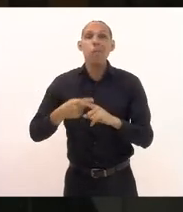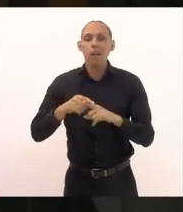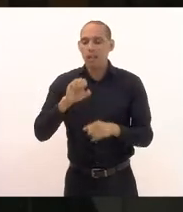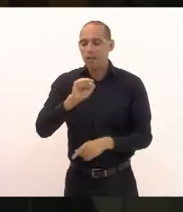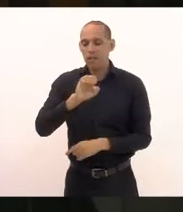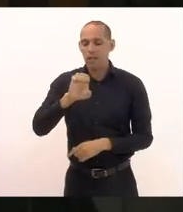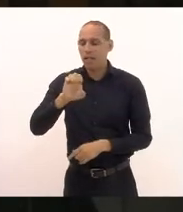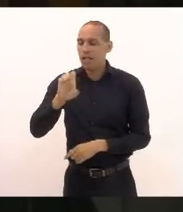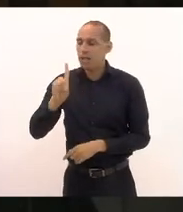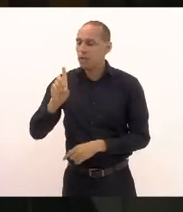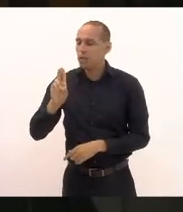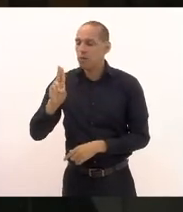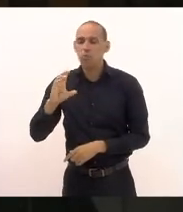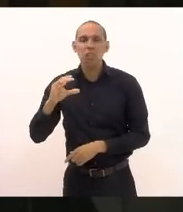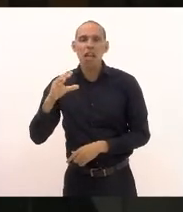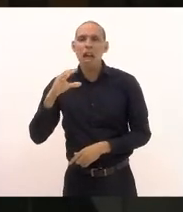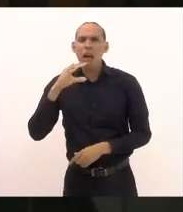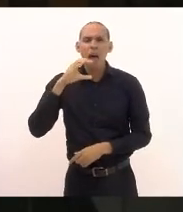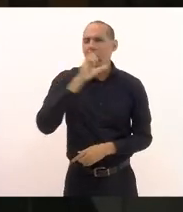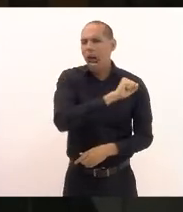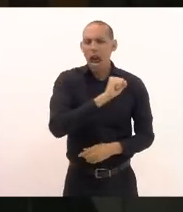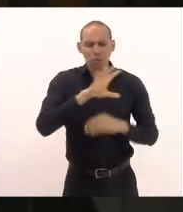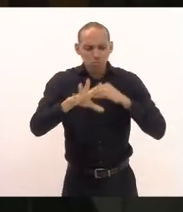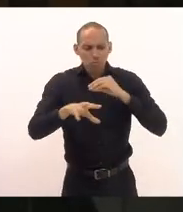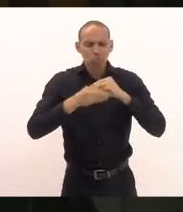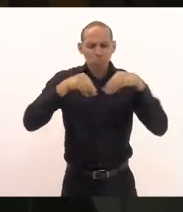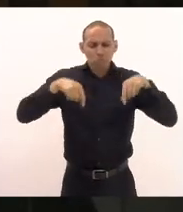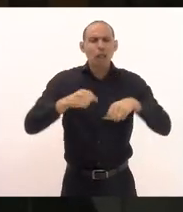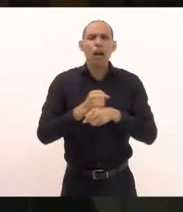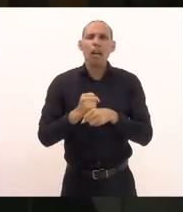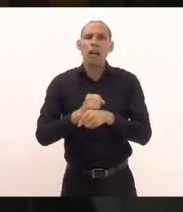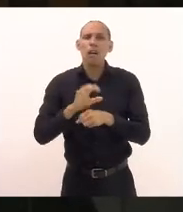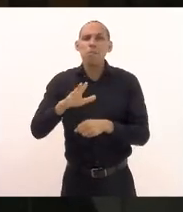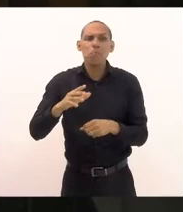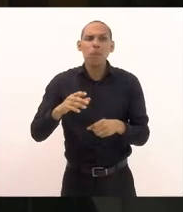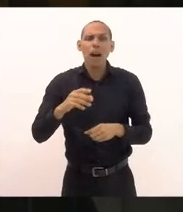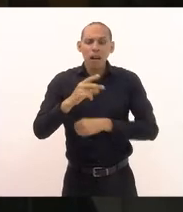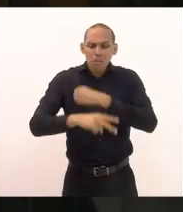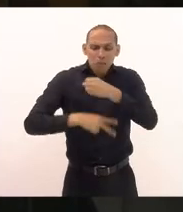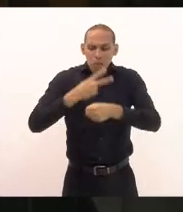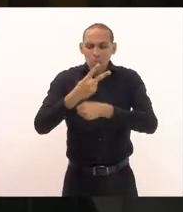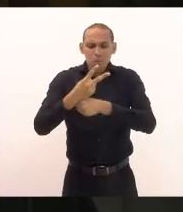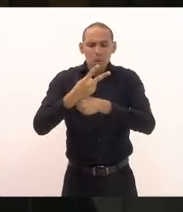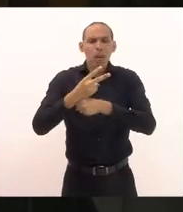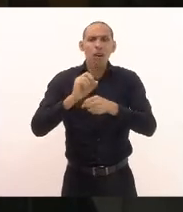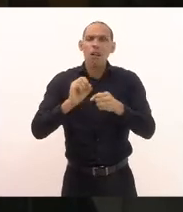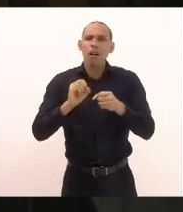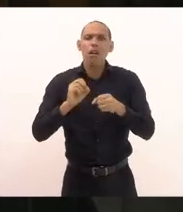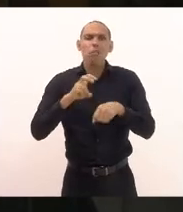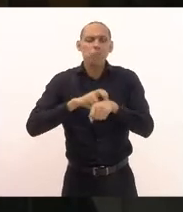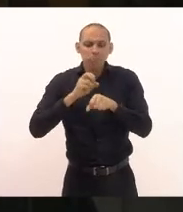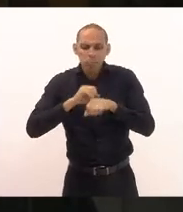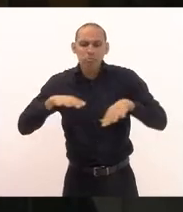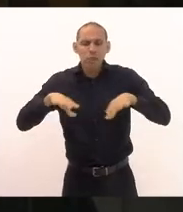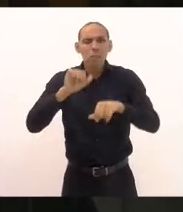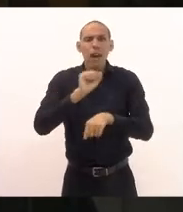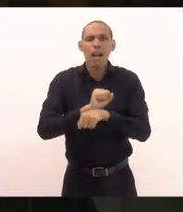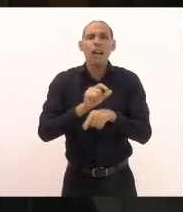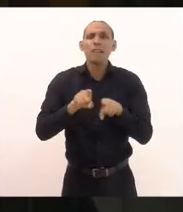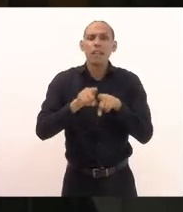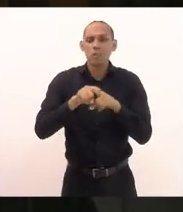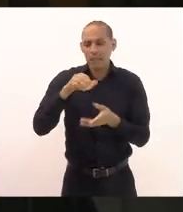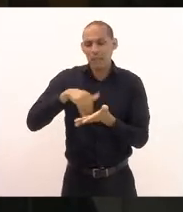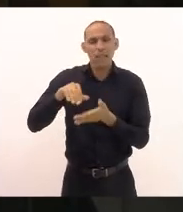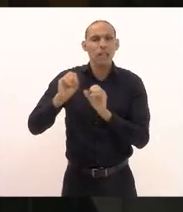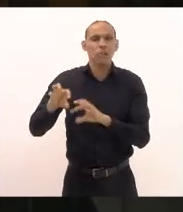em implementar essa reforma esse ano, depois de 2 anos de pandemia, depois de 3 secretários de educação diferentes só